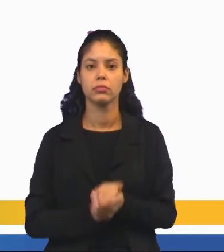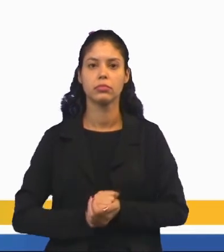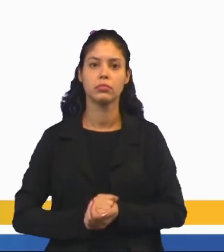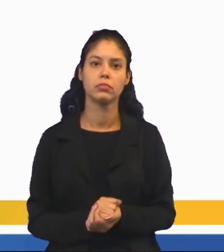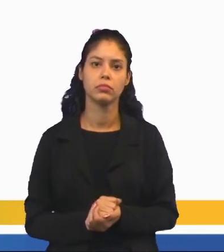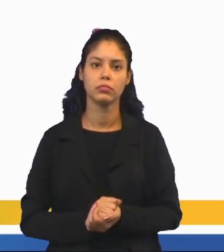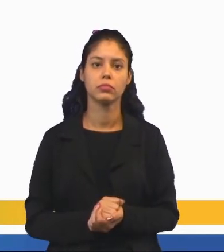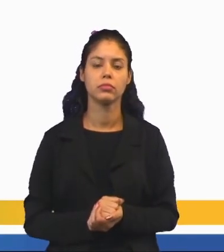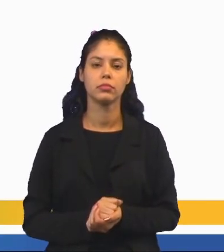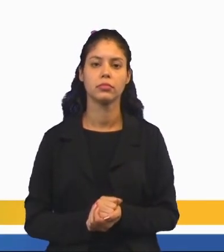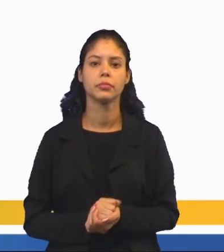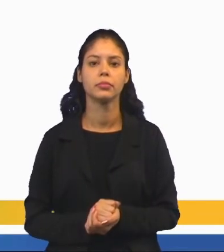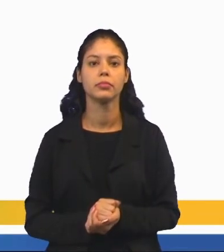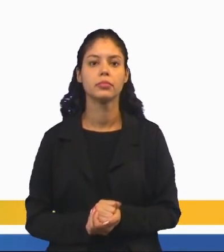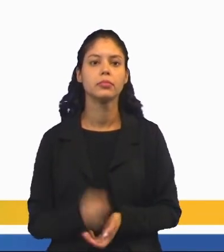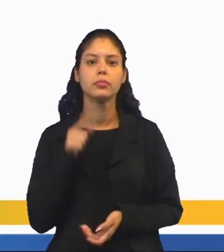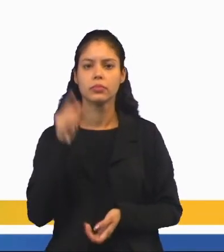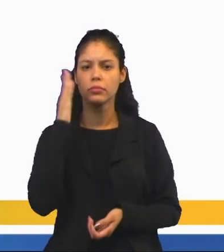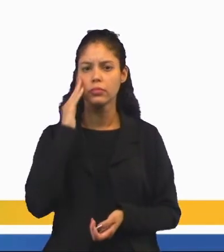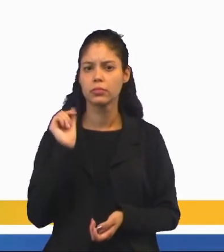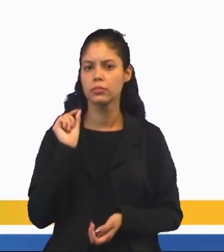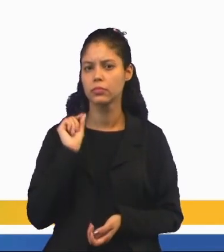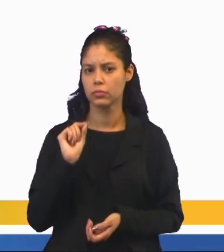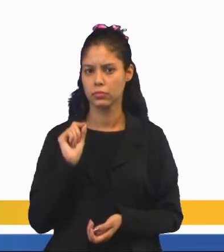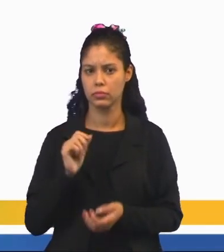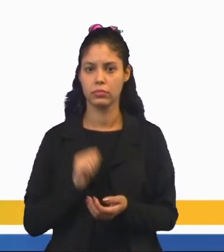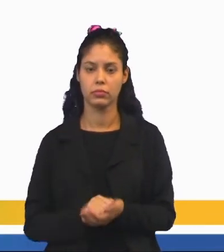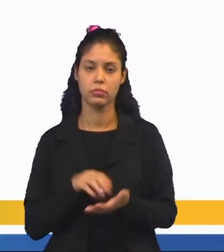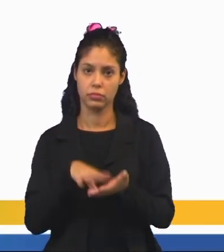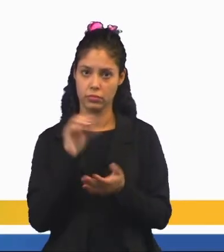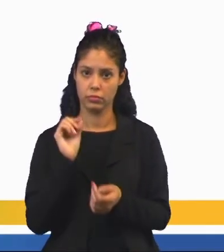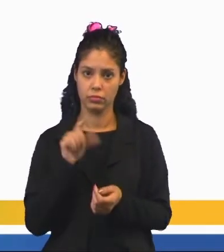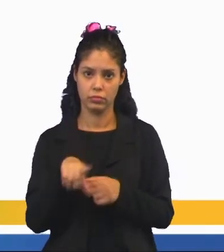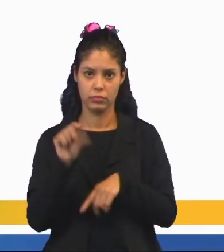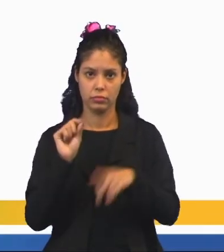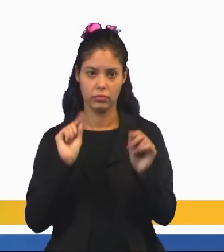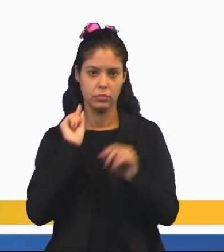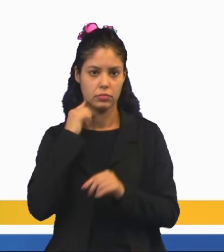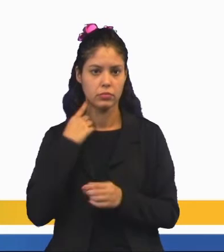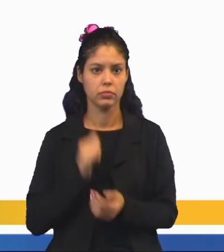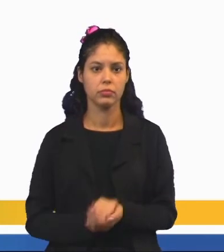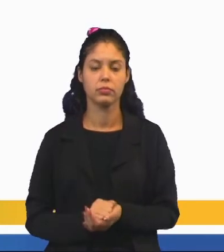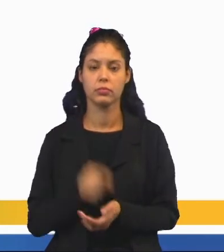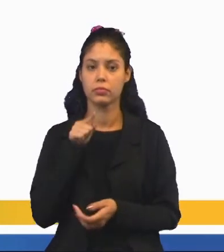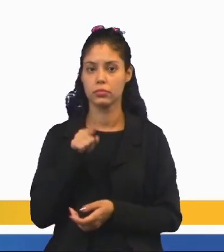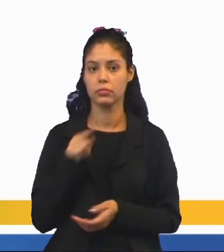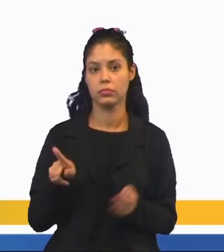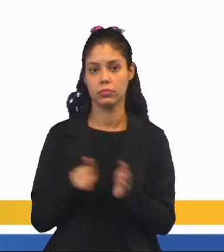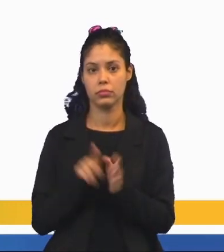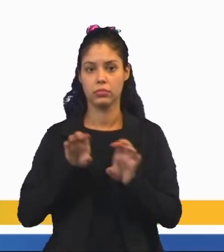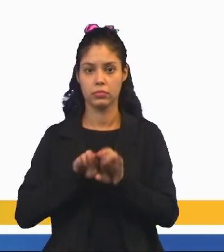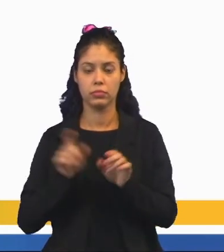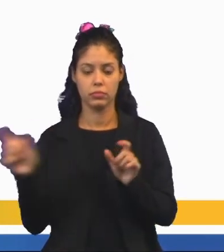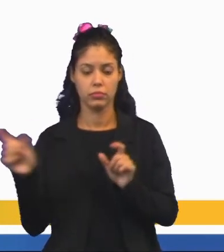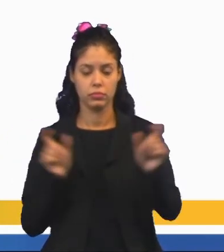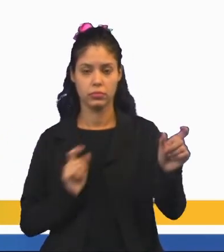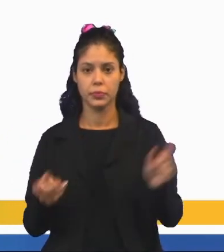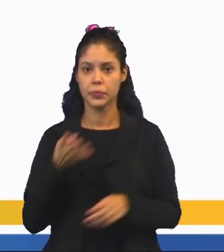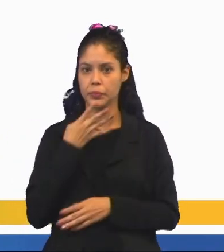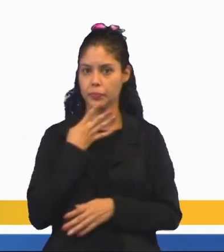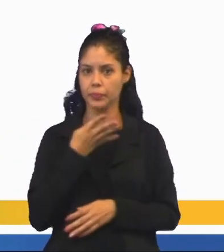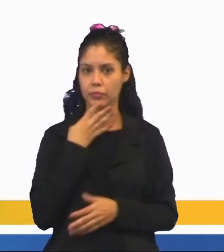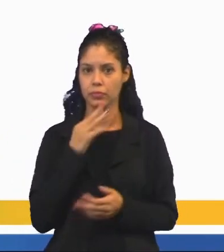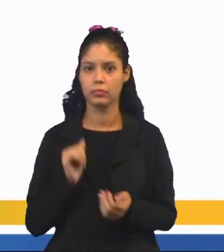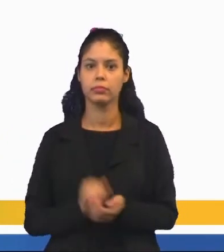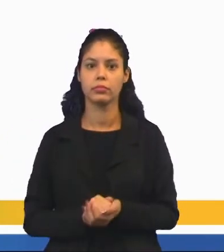sobre isso? Você sabe que o que é a coleta seletiva de lixo? Ela consiste na separação